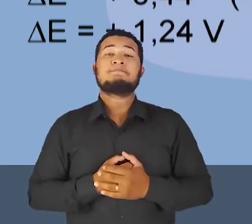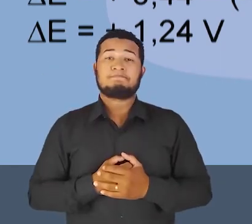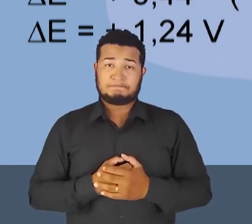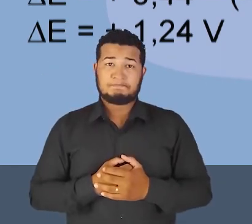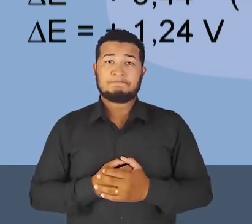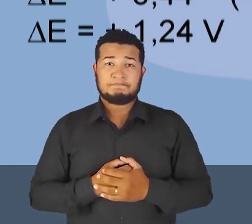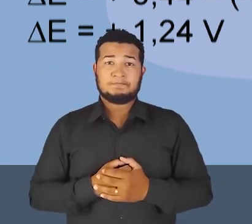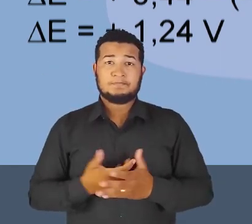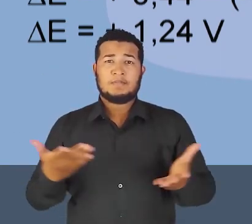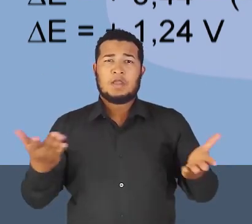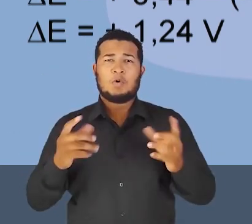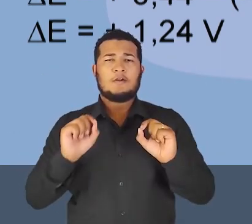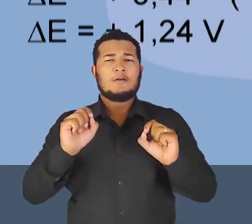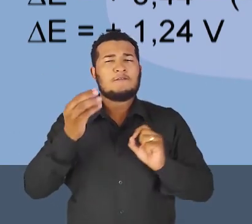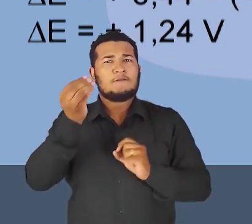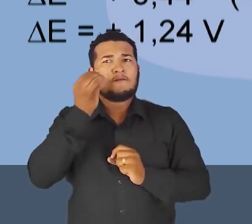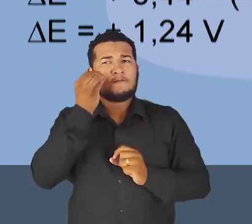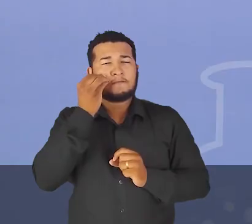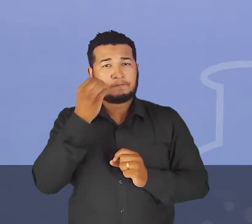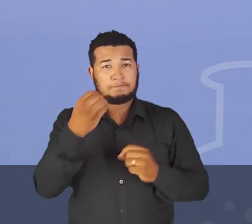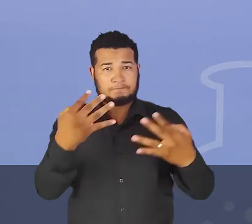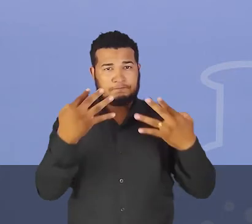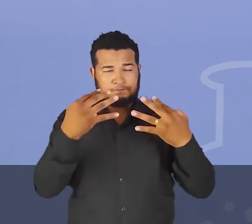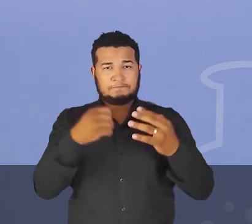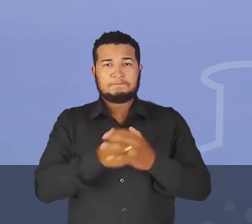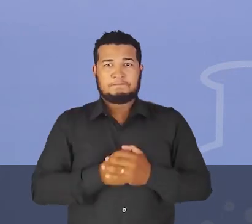então, dá uma olhadinha aqui para mim.